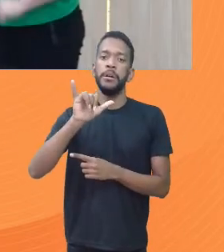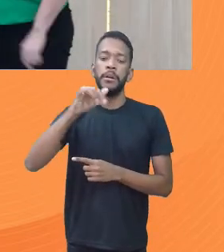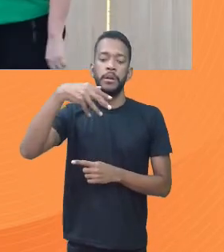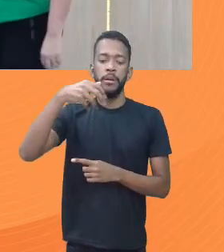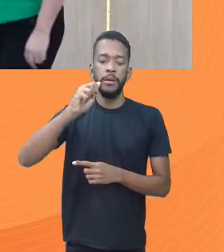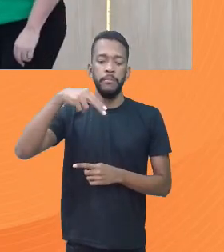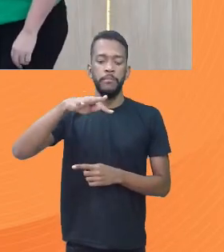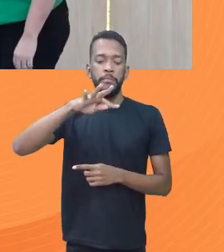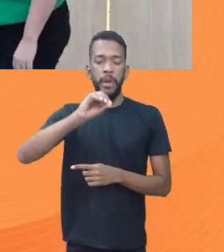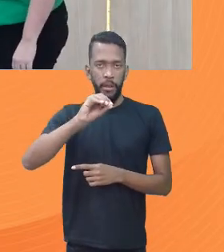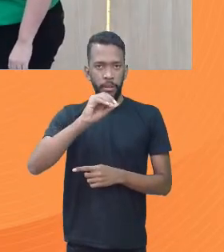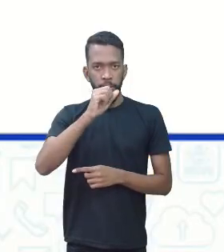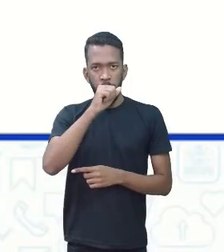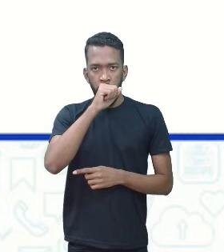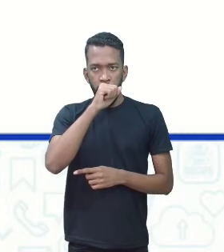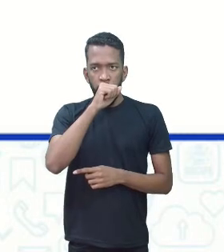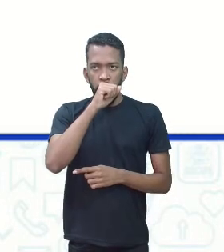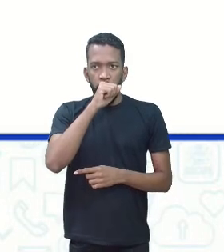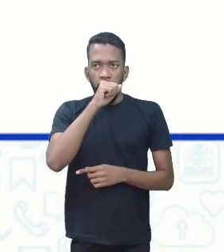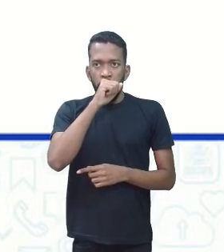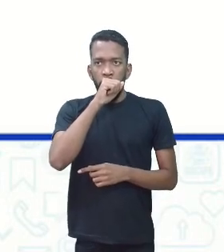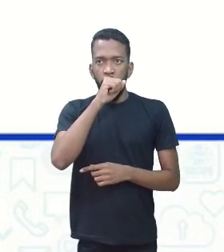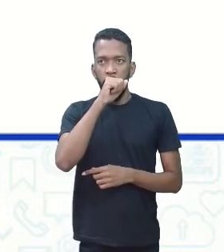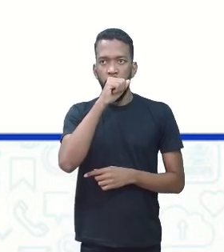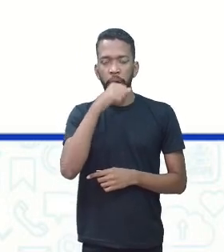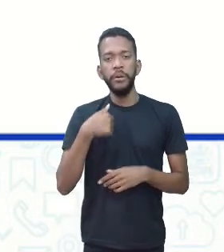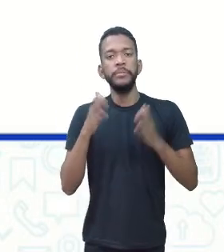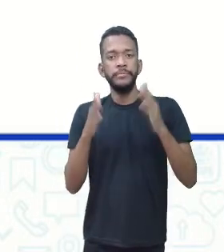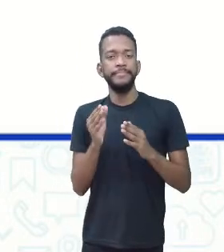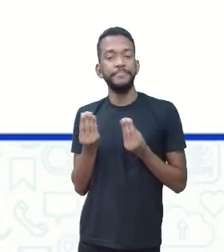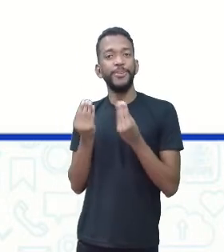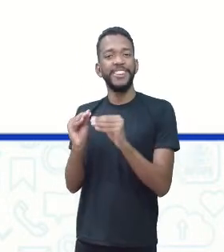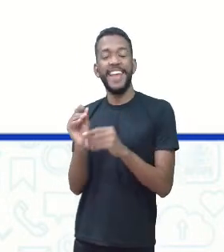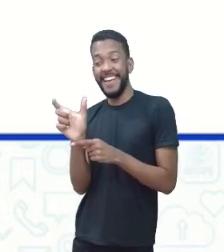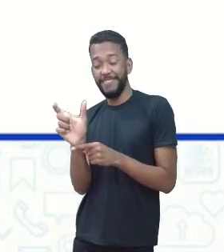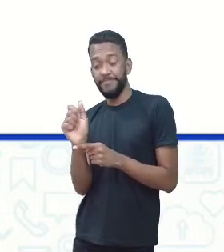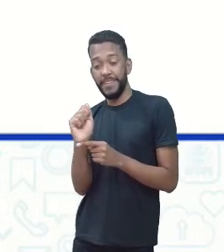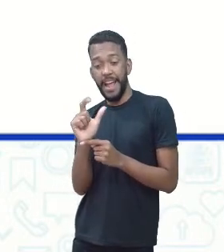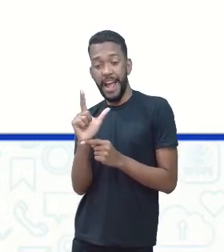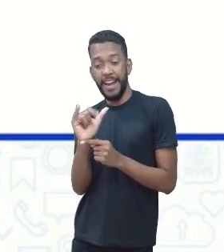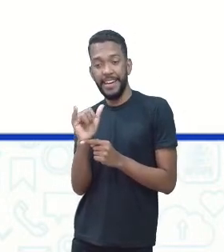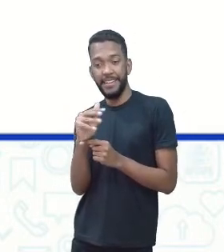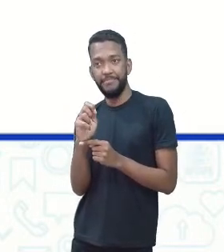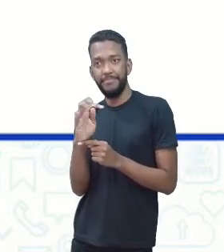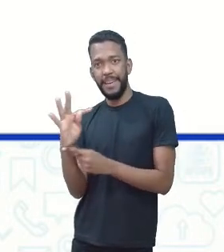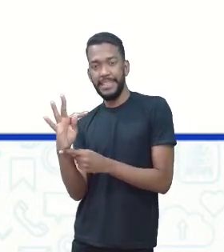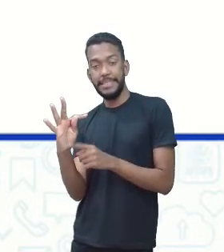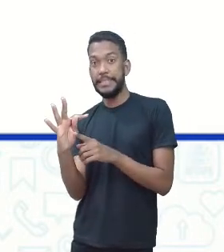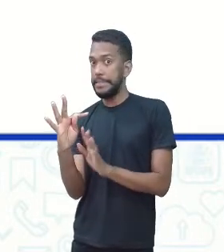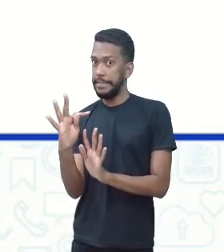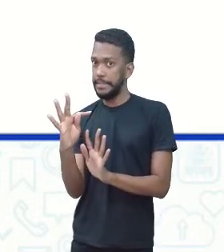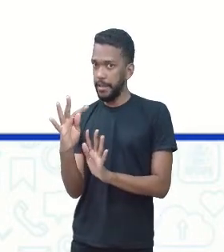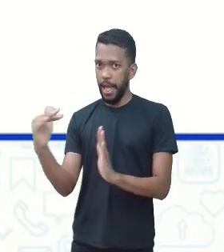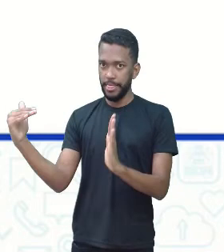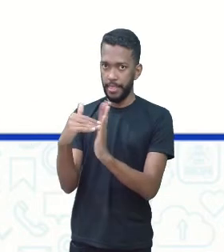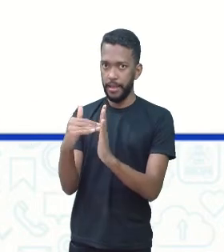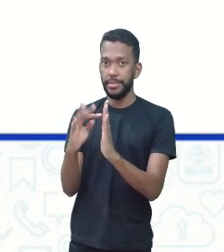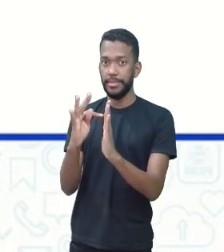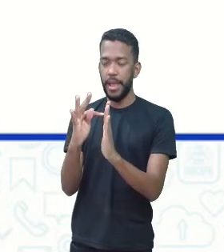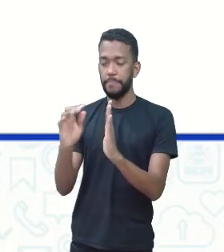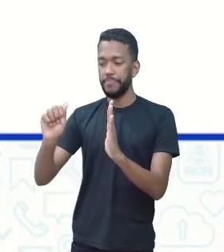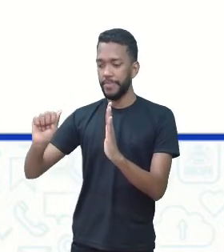eu coloquei, não é, a raiz da palavra, que é alimento, e até o T. Esse